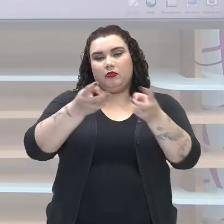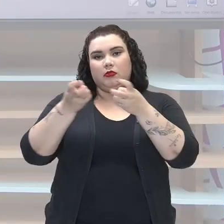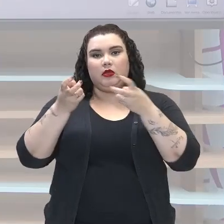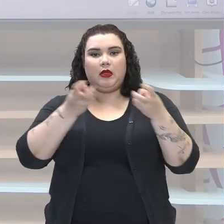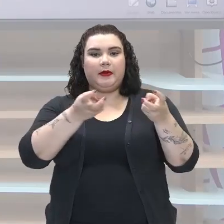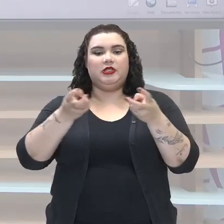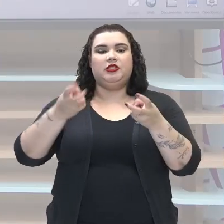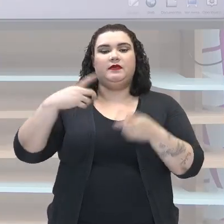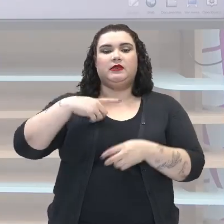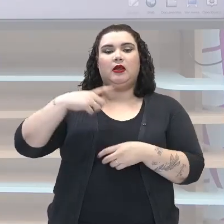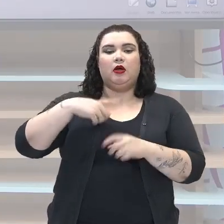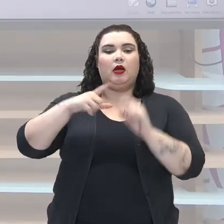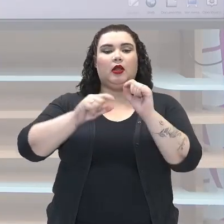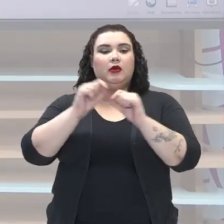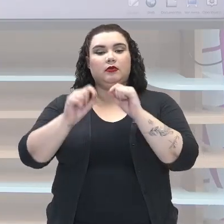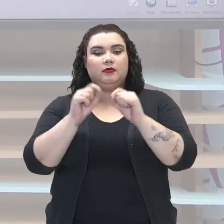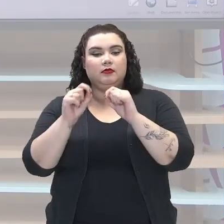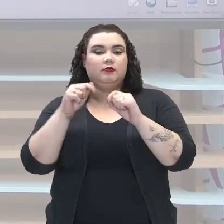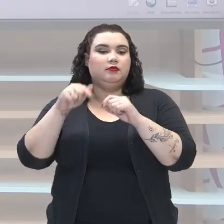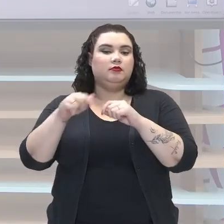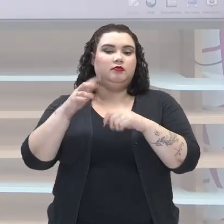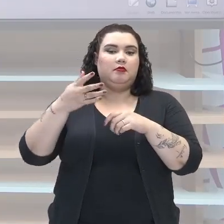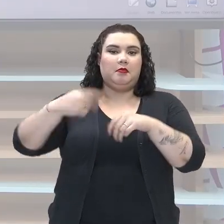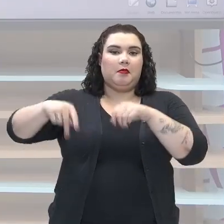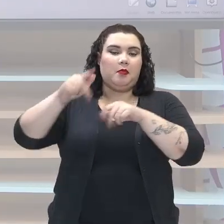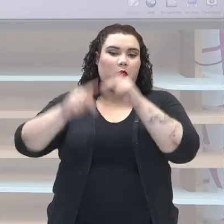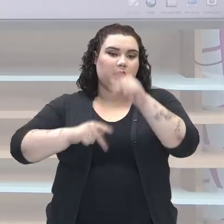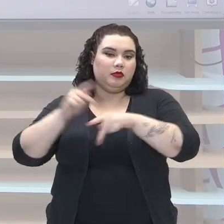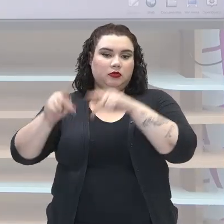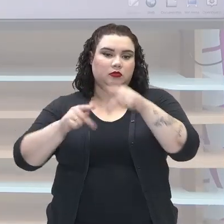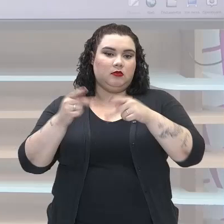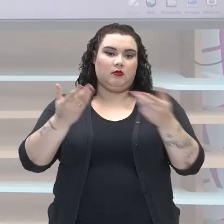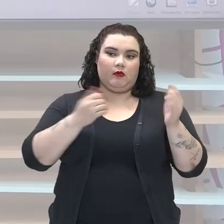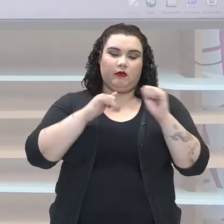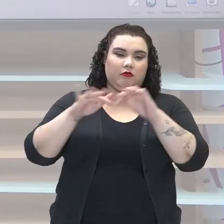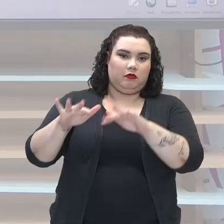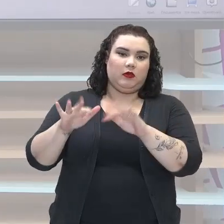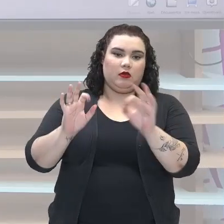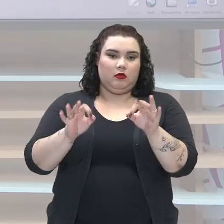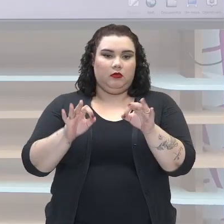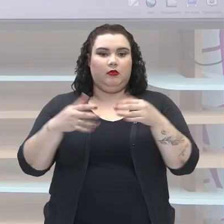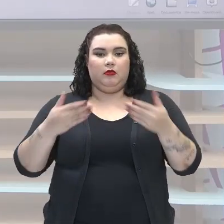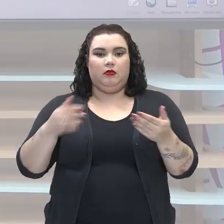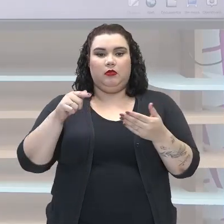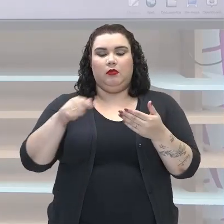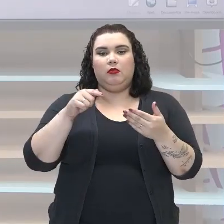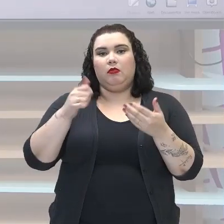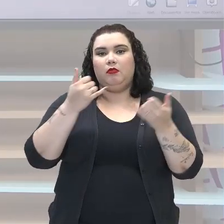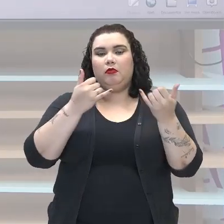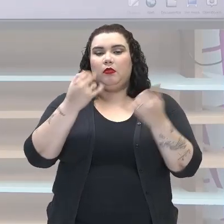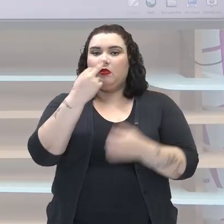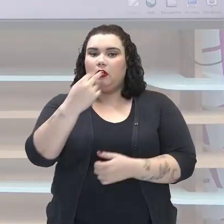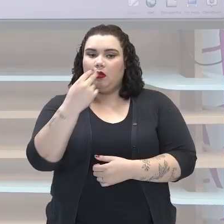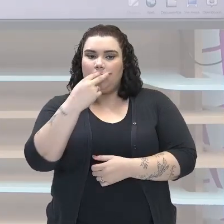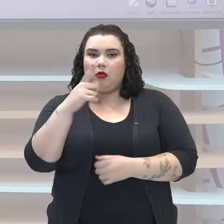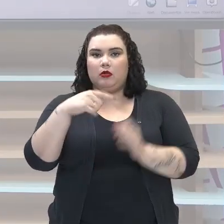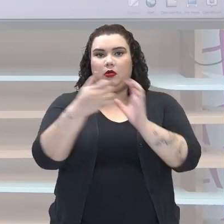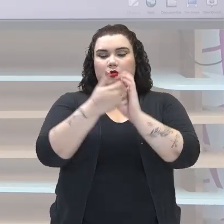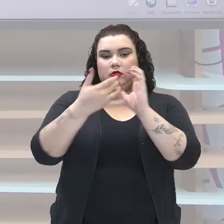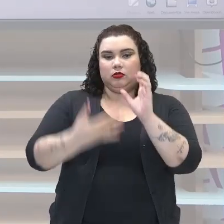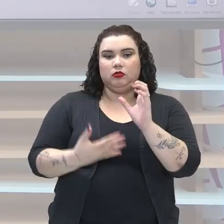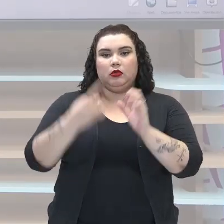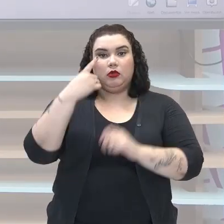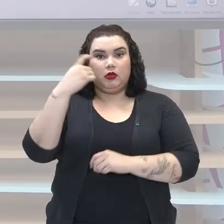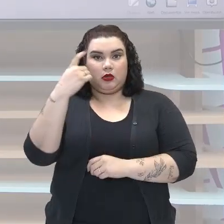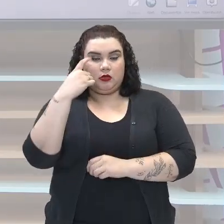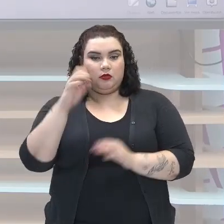países em que as populações eram simplesmente, né, ocupadas e pronto. Né? O idioma é uma característica interessante desse histórico